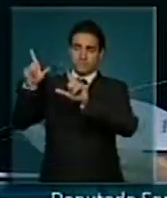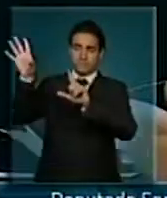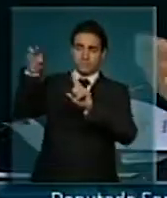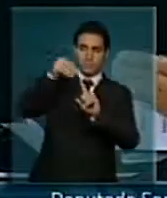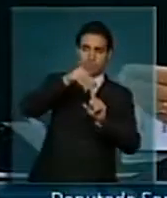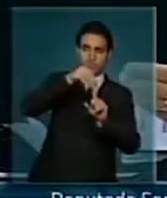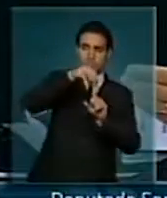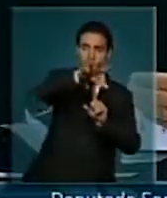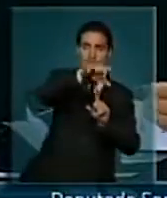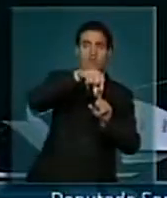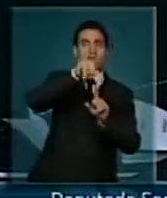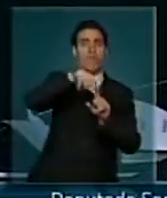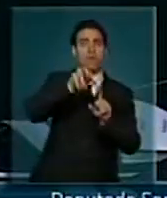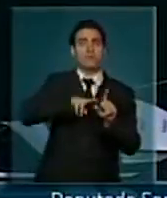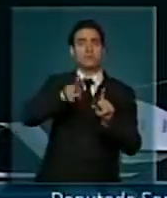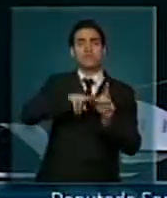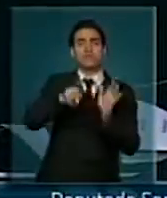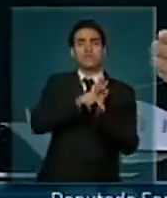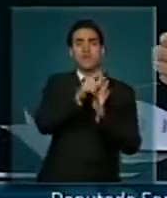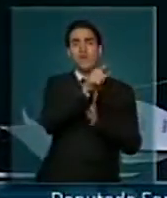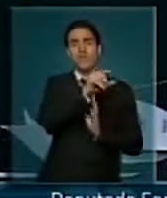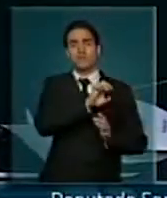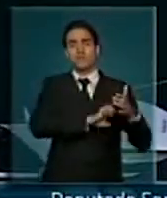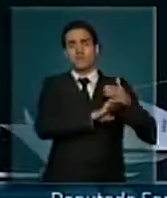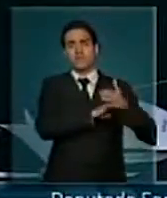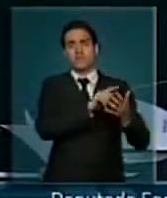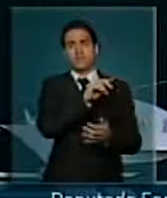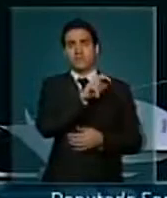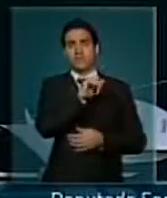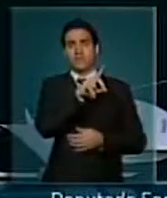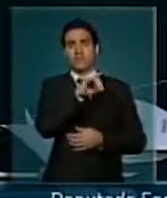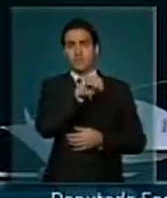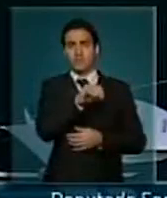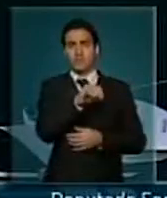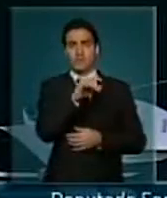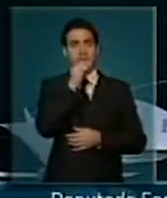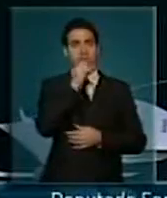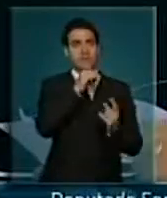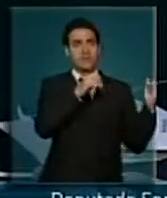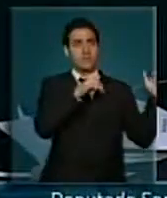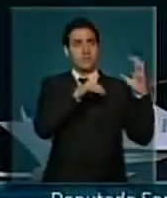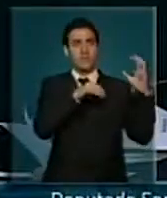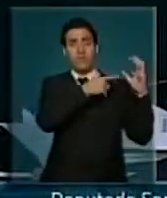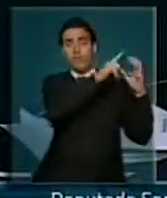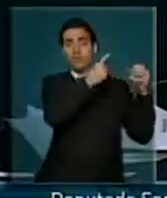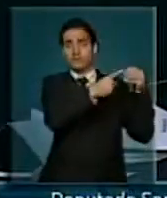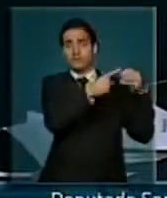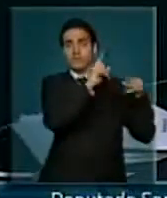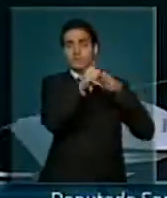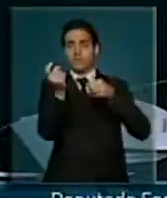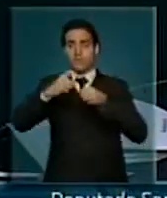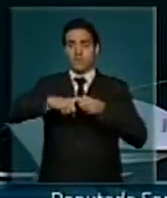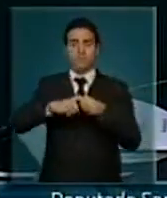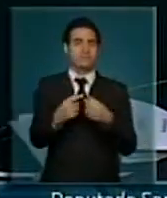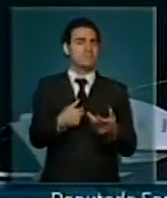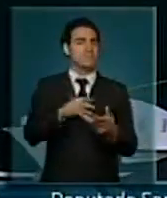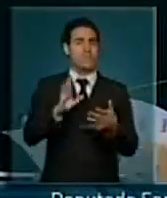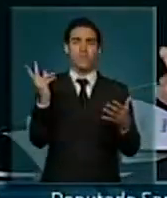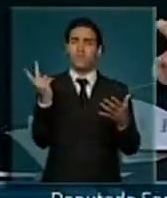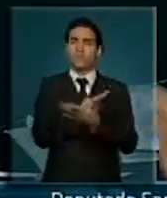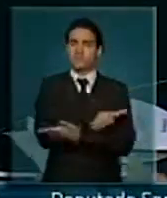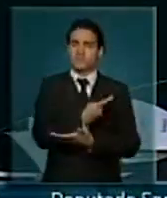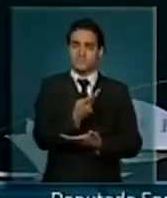por geradoras de forma a burlar a lei. Manda-se o sinal para uma outra cidade e devolve-se para a retransmissora. Isso acontece